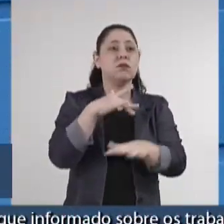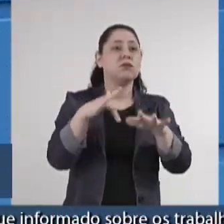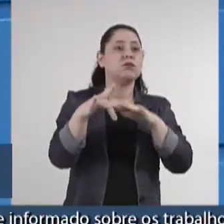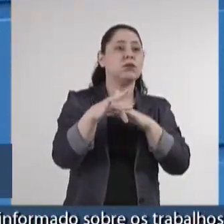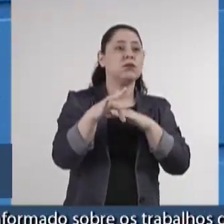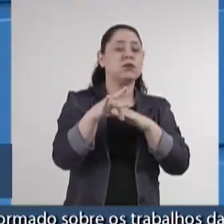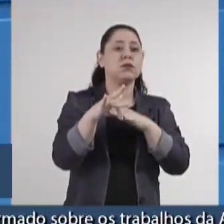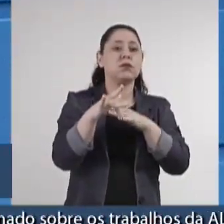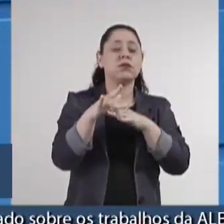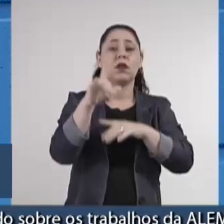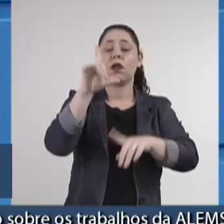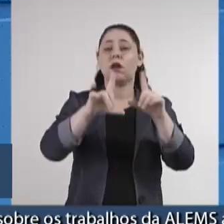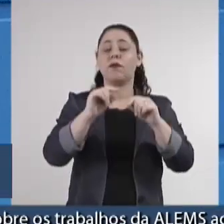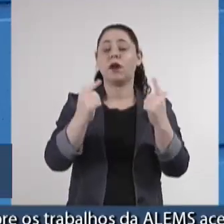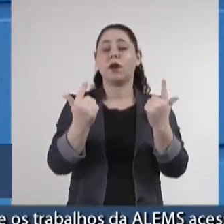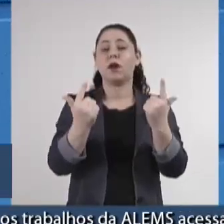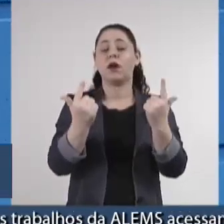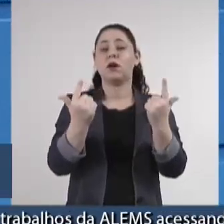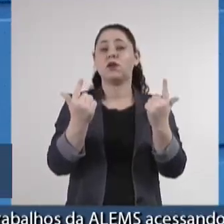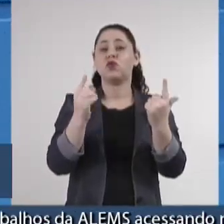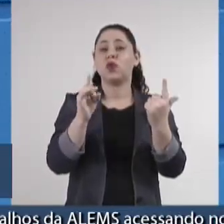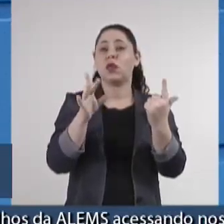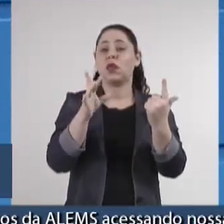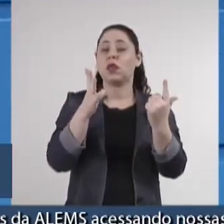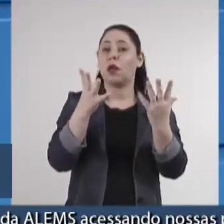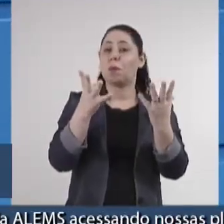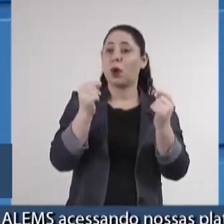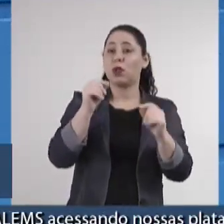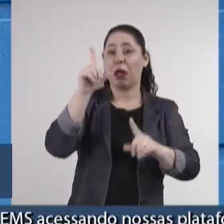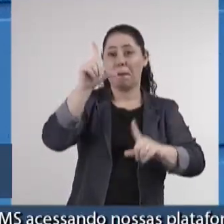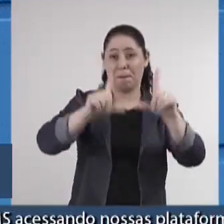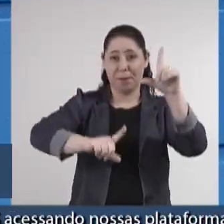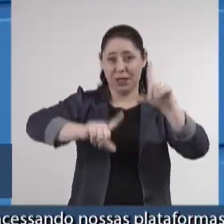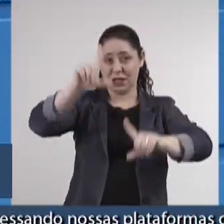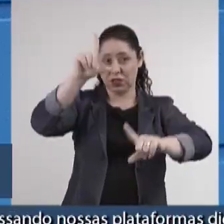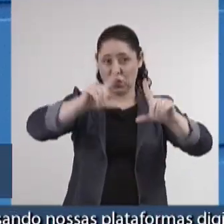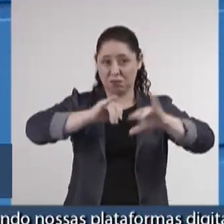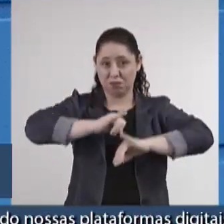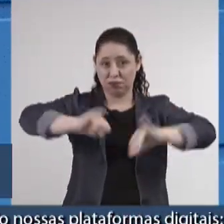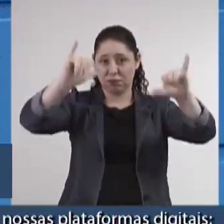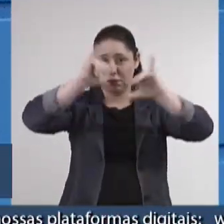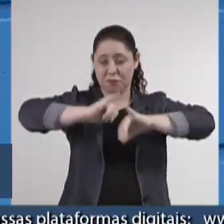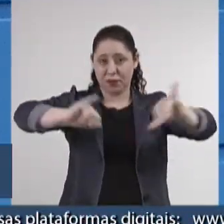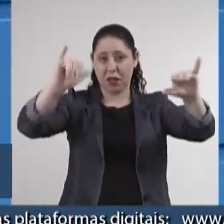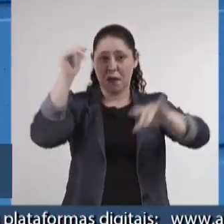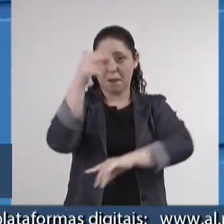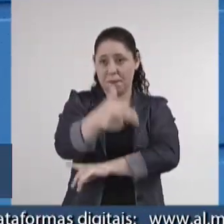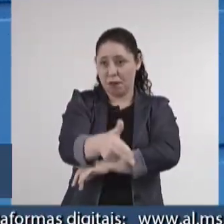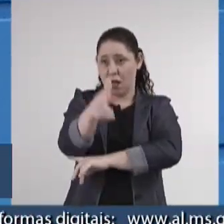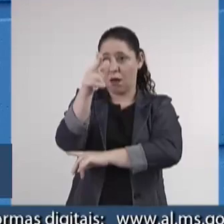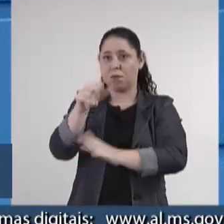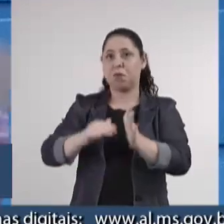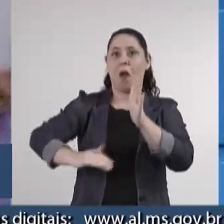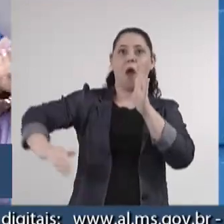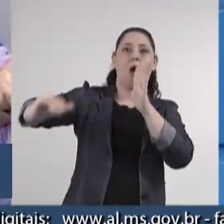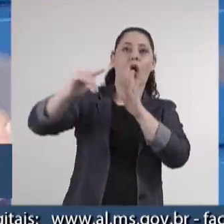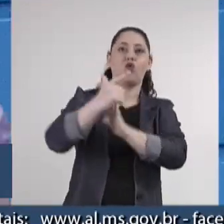mídias. E nós tivemos várias mídias que saíram, que o pedágio vai ser aumentado